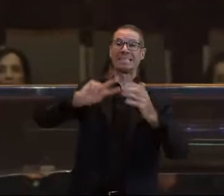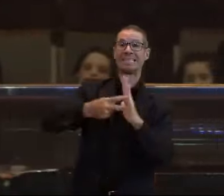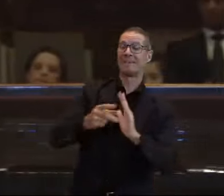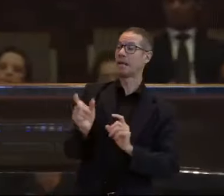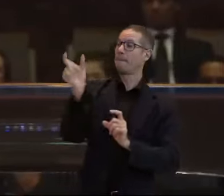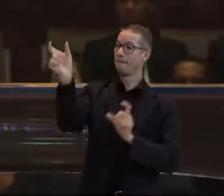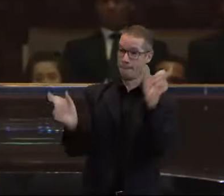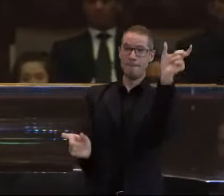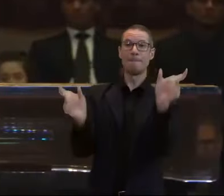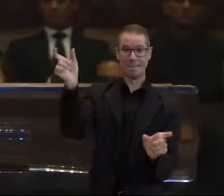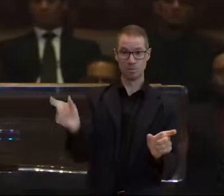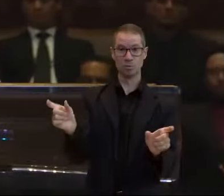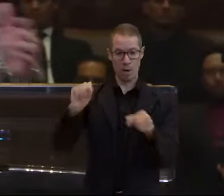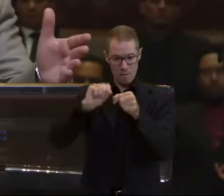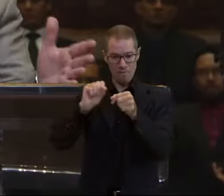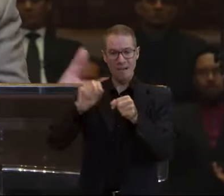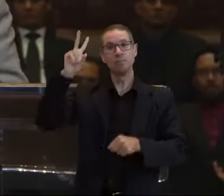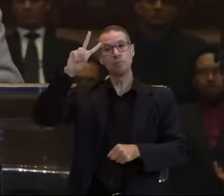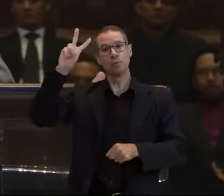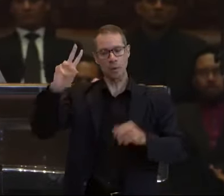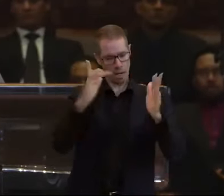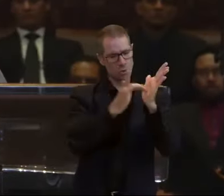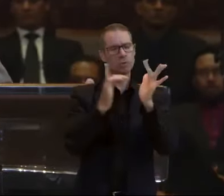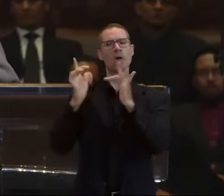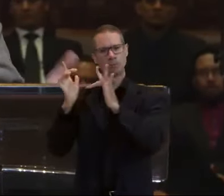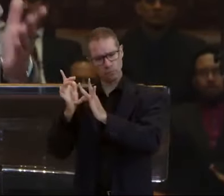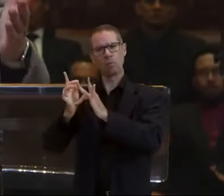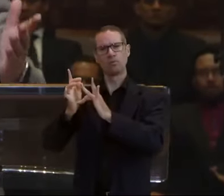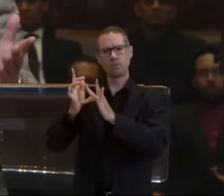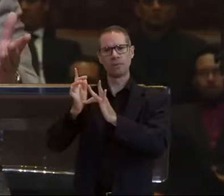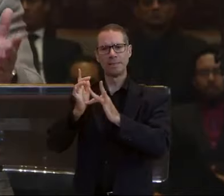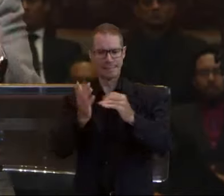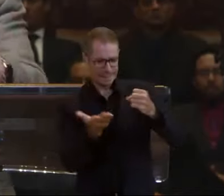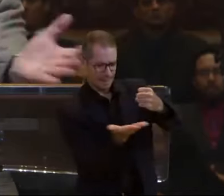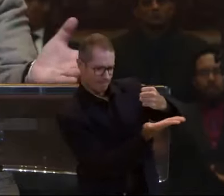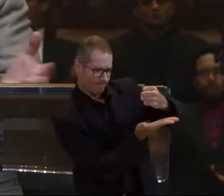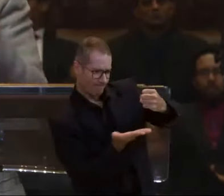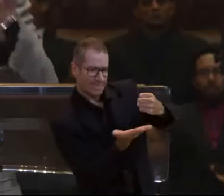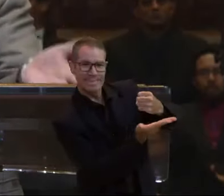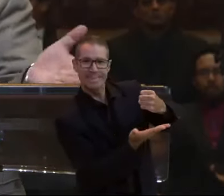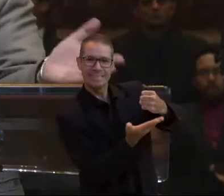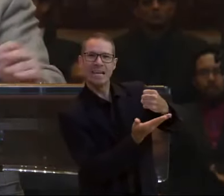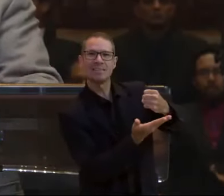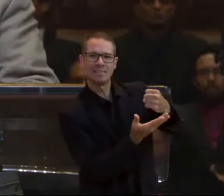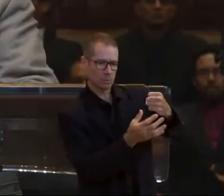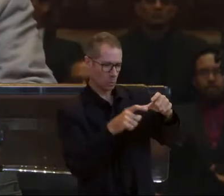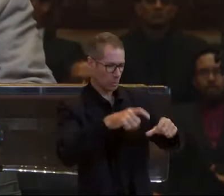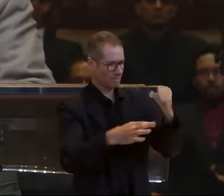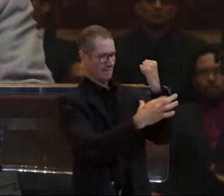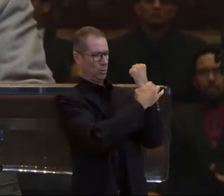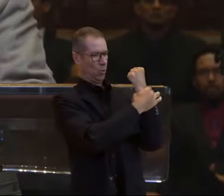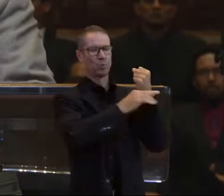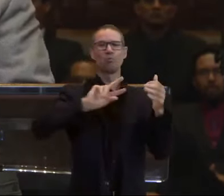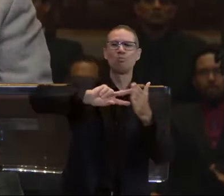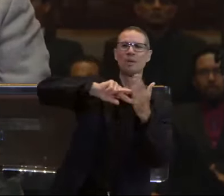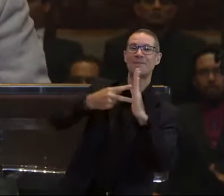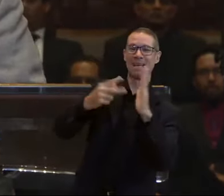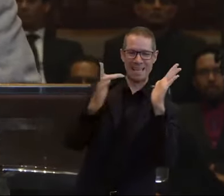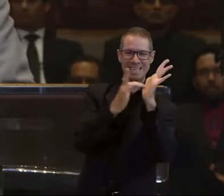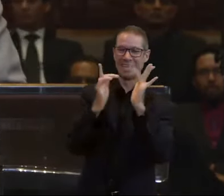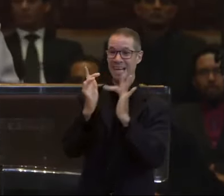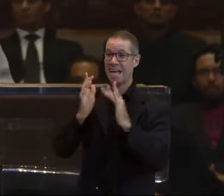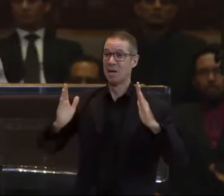nossa história. Jesus está lá como o alicerce. Por isso ele disse: é a minha igreja.